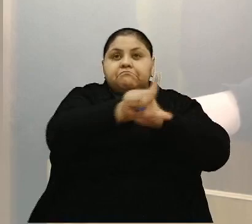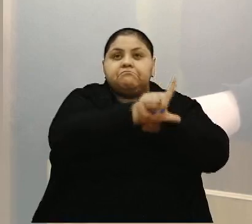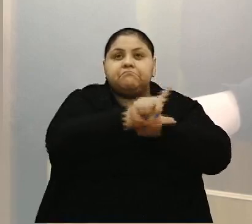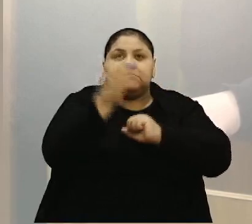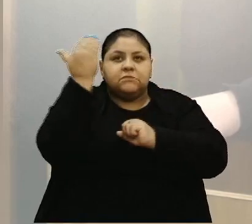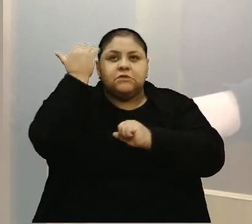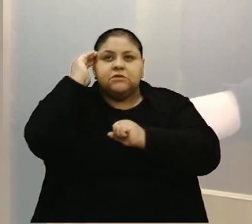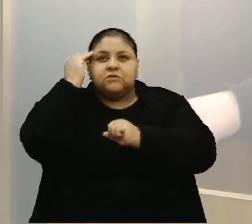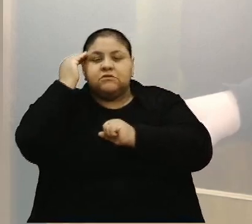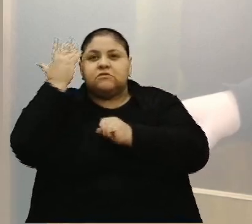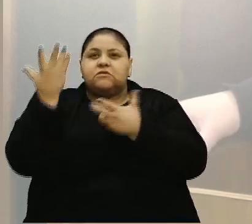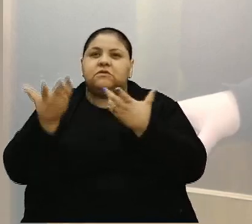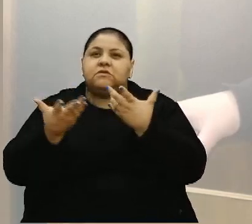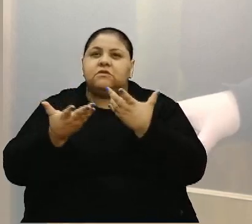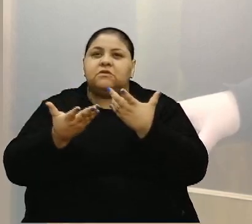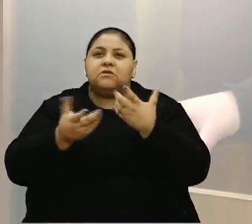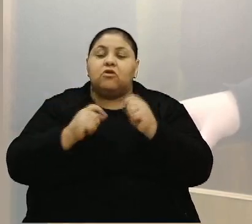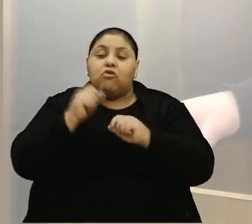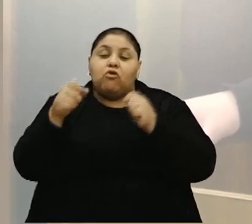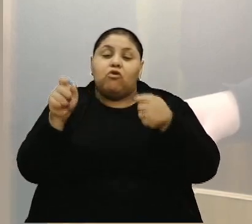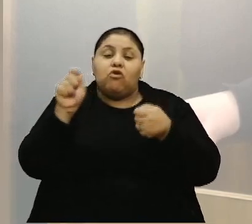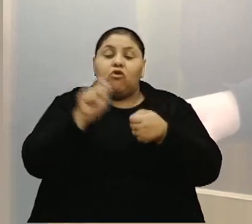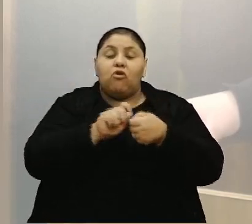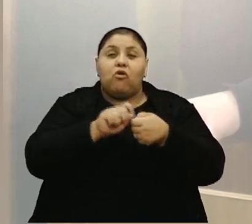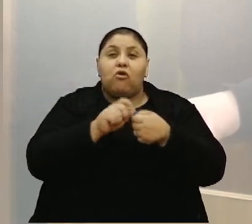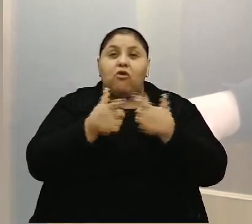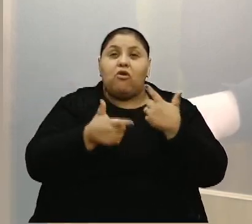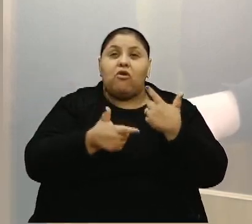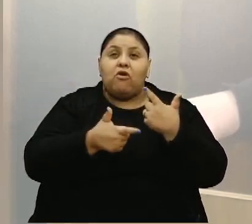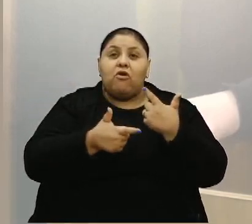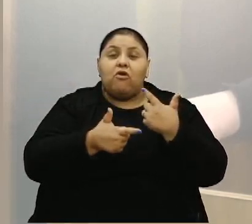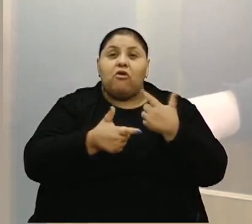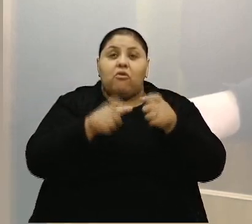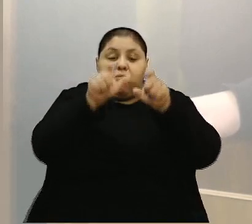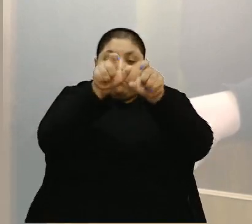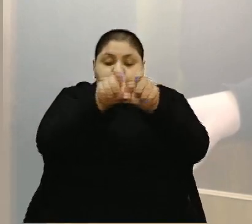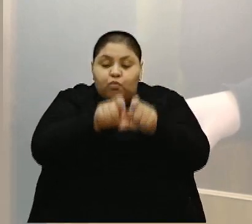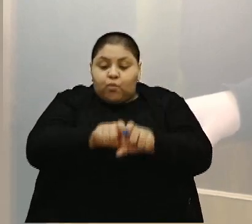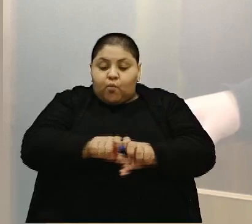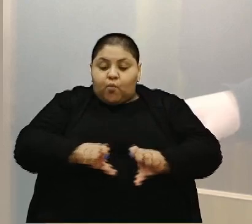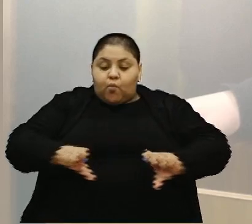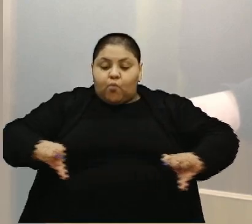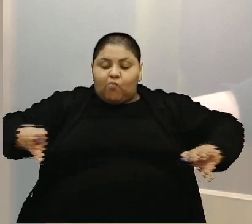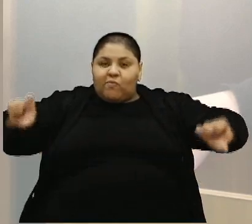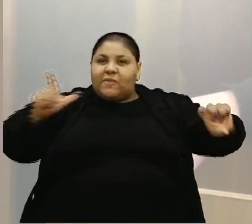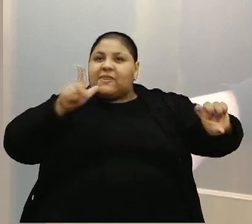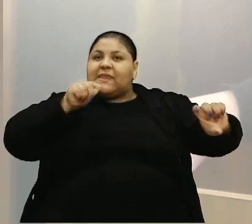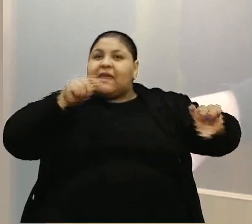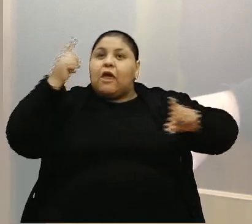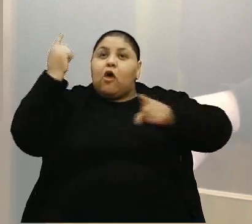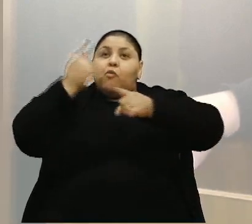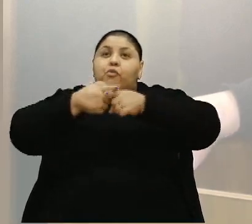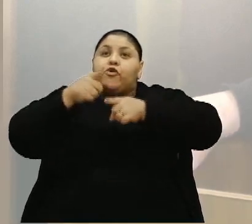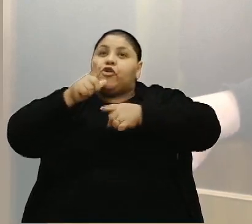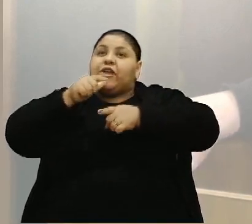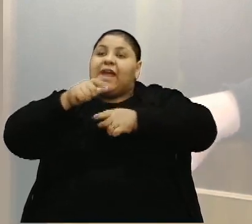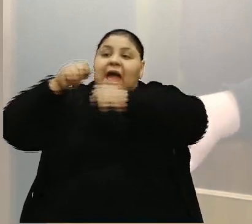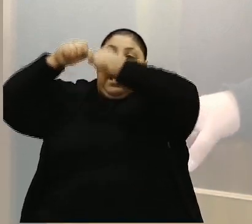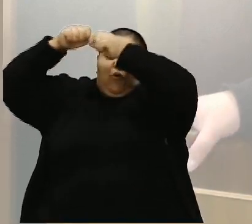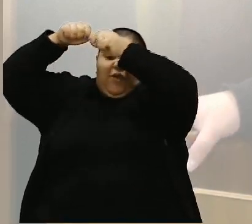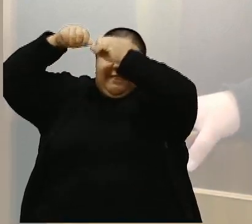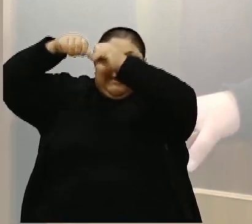entender o que eles estão fazendo em relação à canalização da água, porque a água está